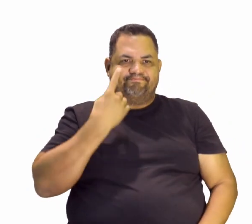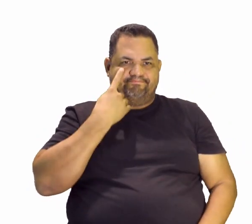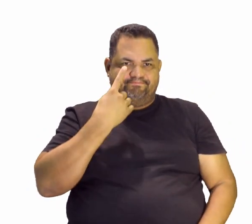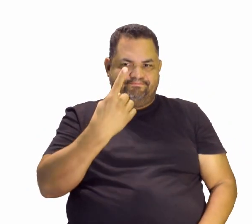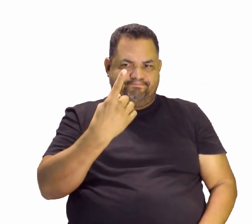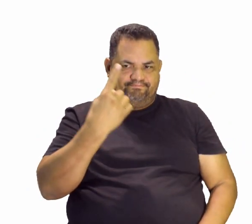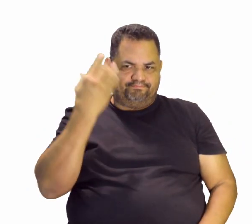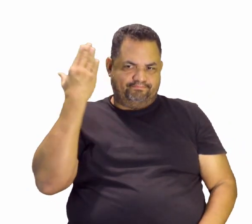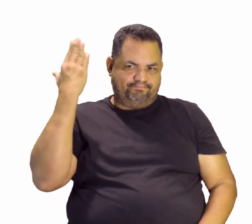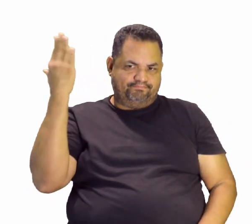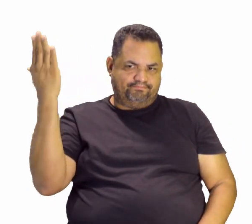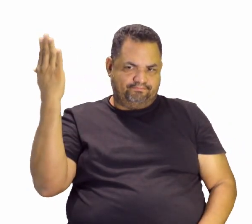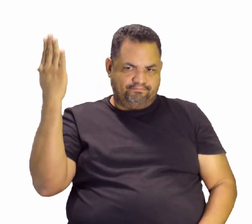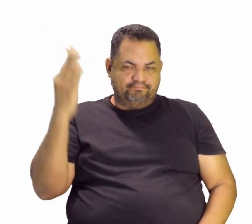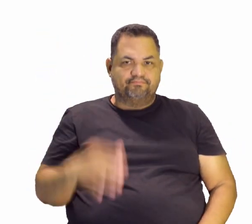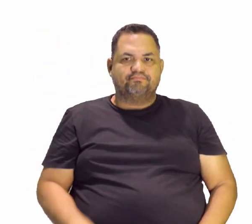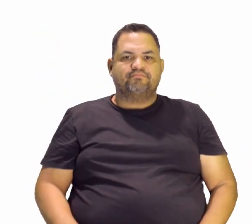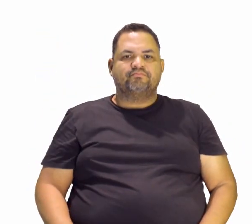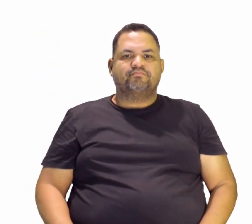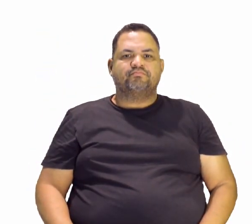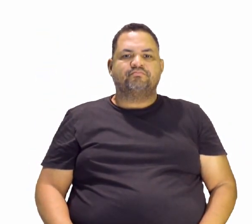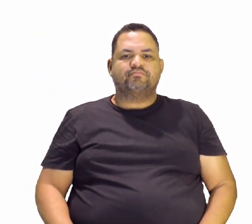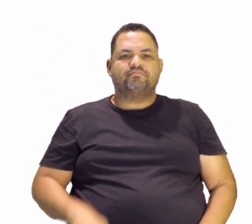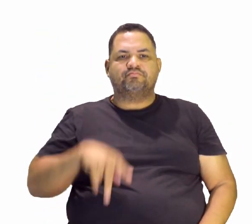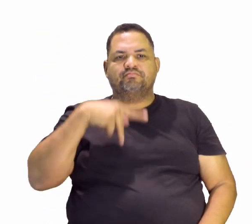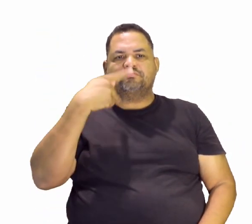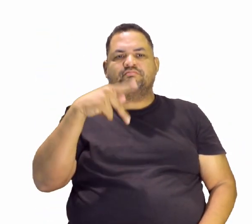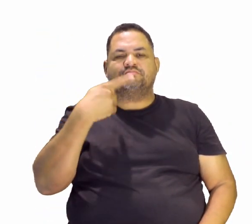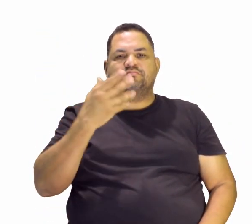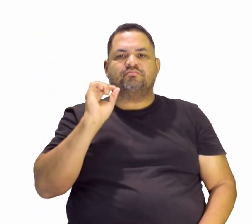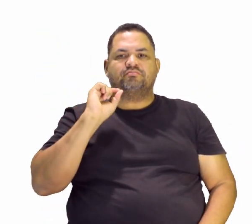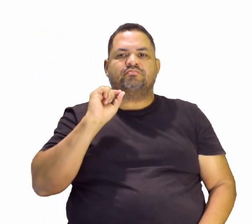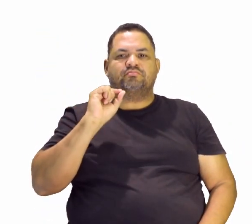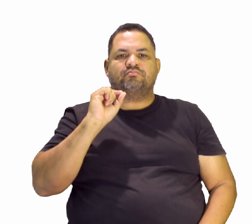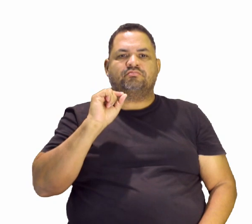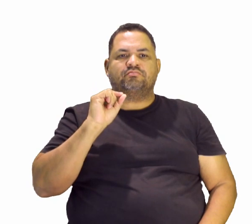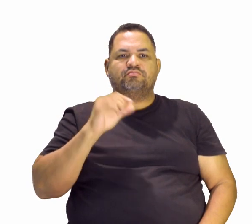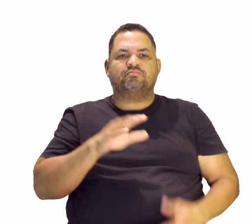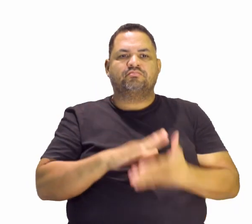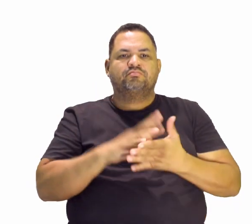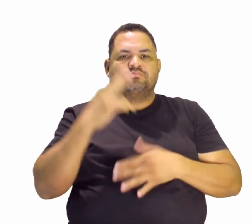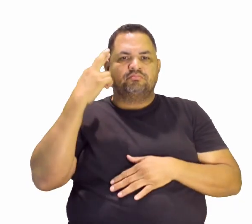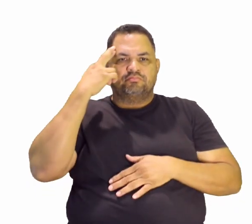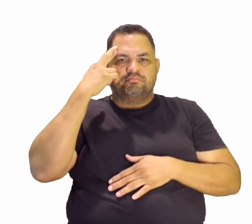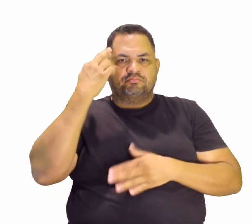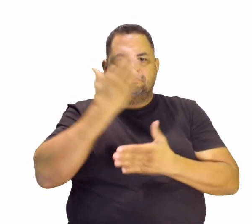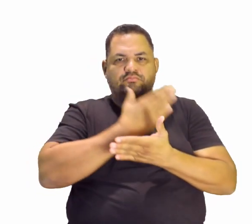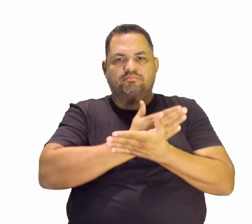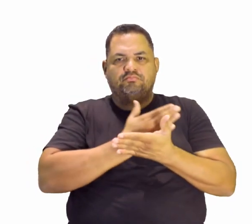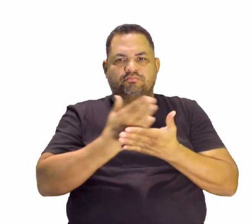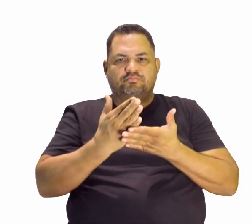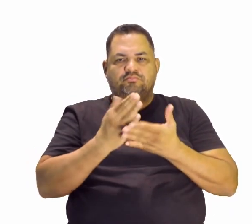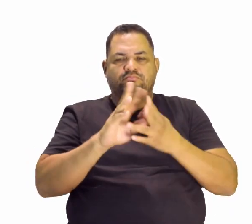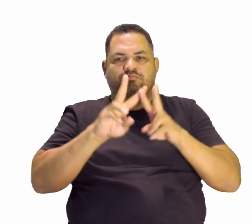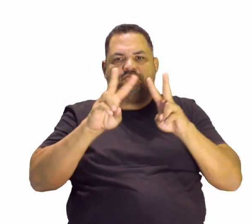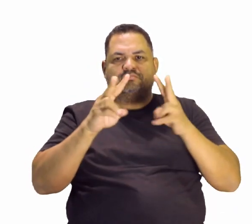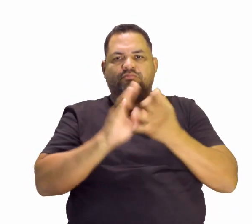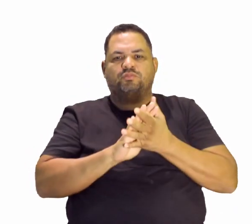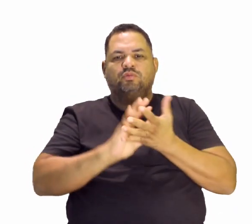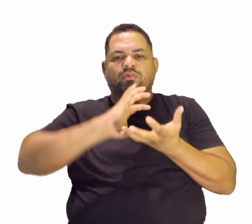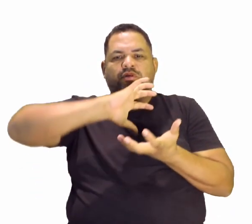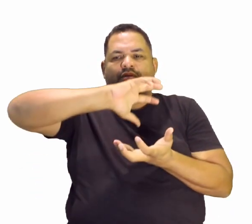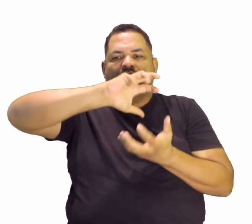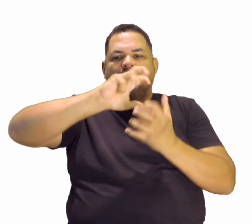primeira subtemática aqui, que a gente fala sobre o quê, prof? Sobre as reflexões iniciais sobre o